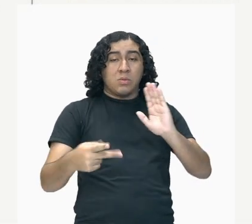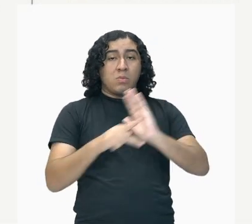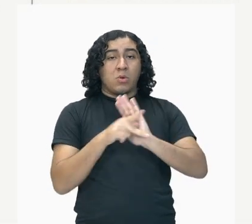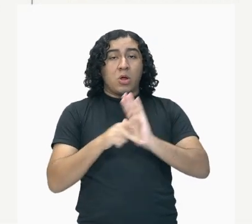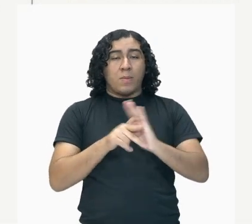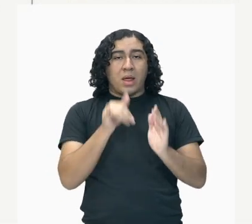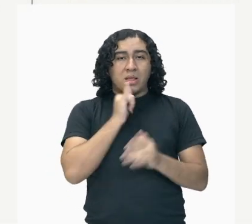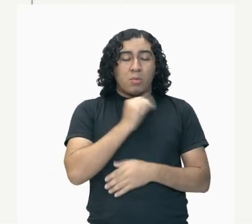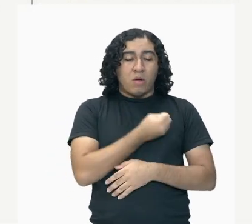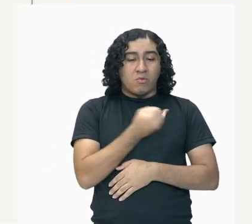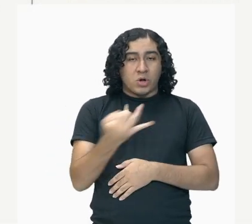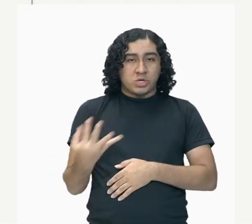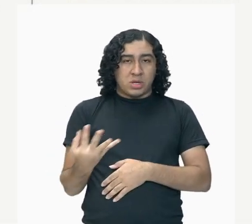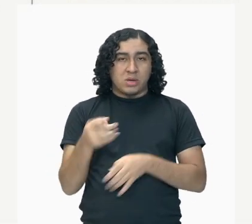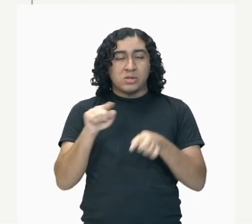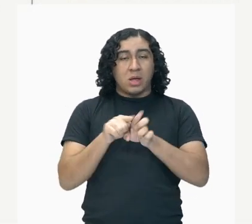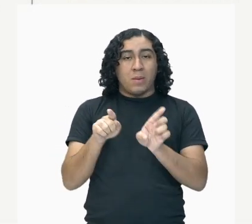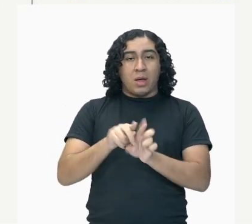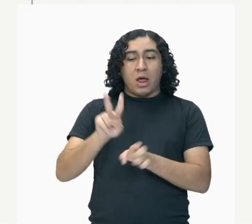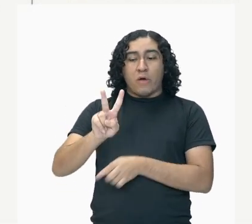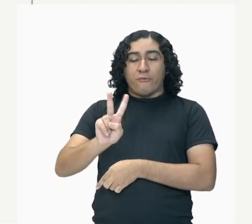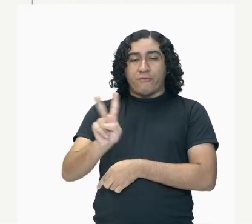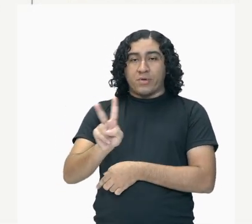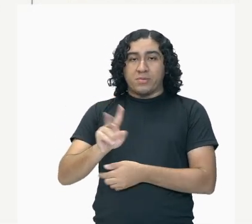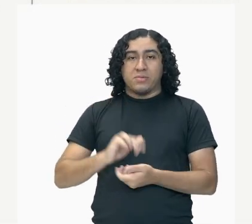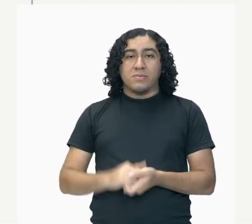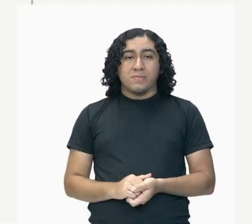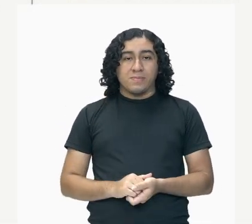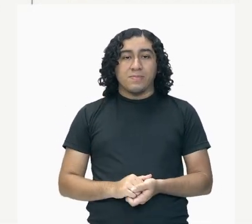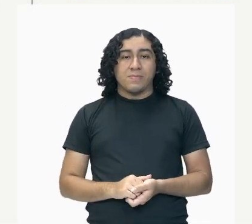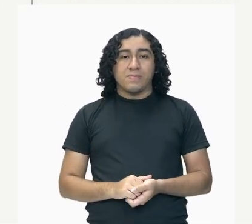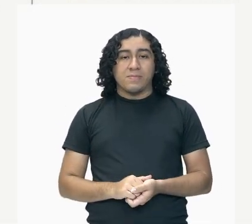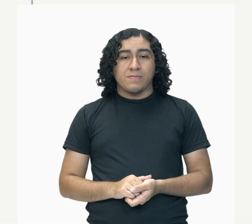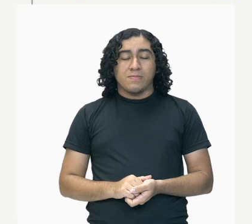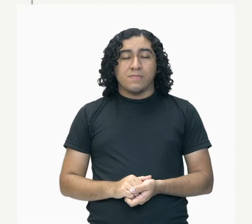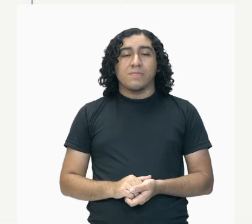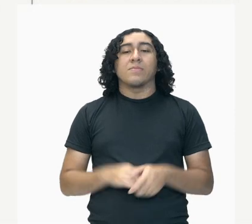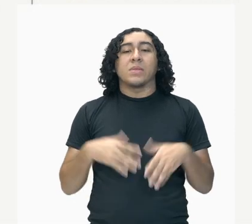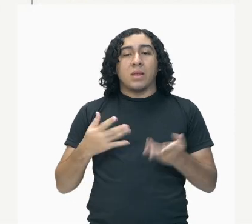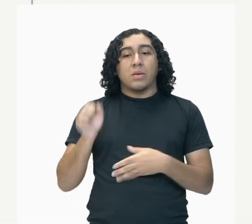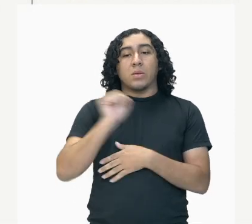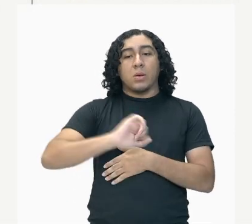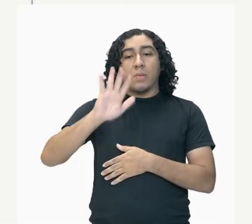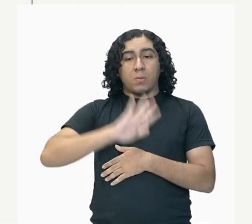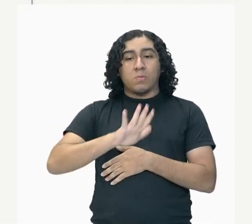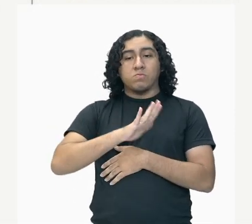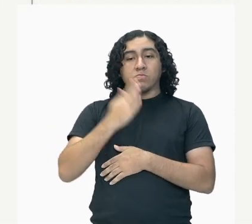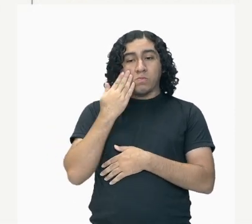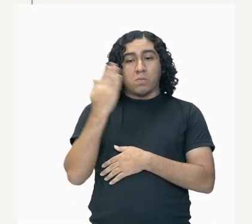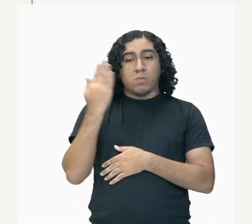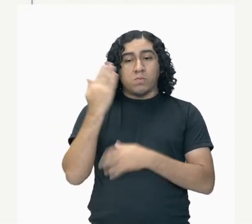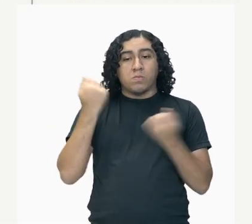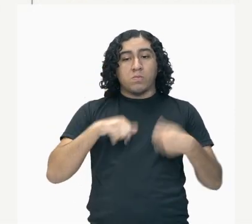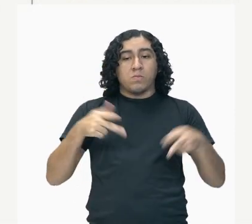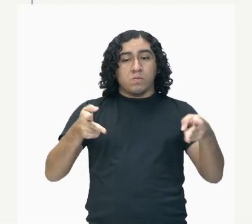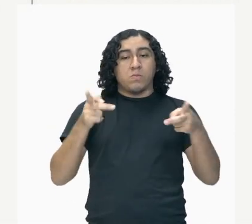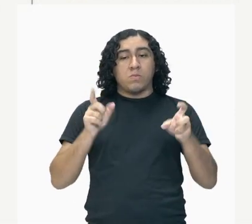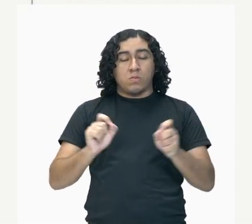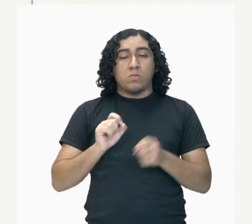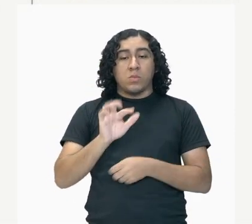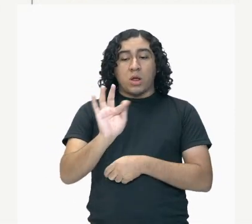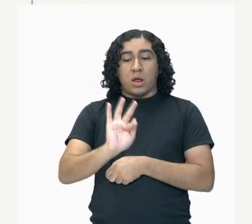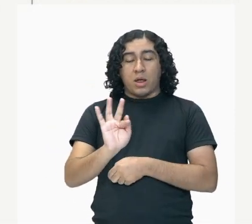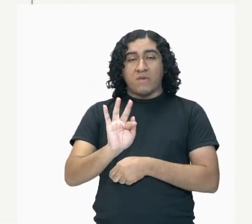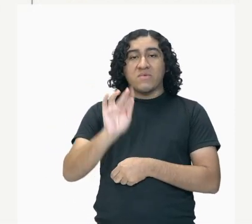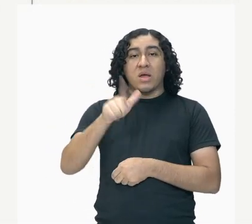frequência e velocidade então nessa figura que nós temos aqui nós podemos observar a frequência